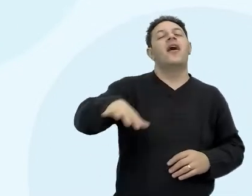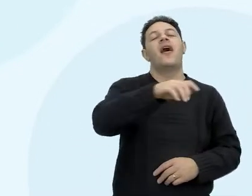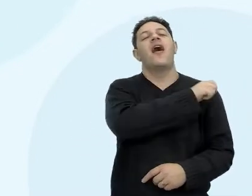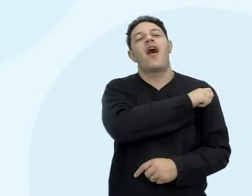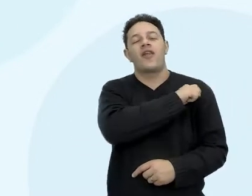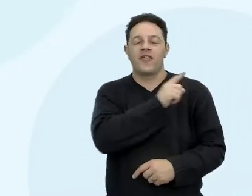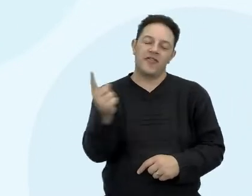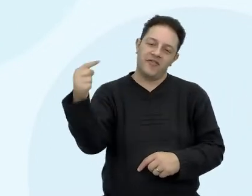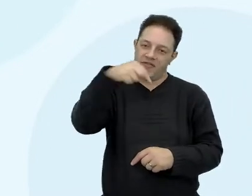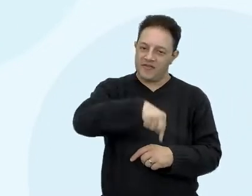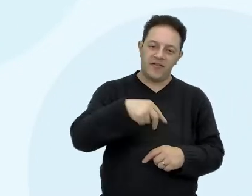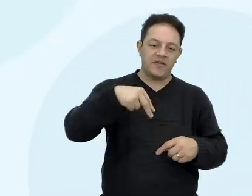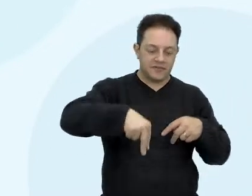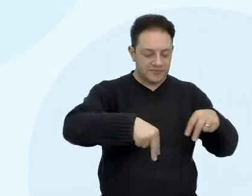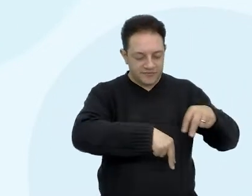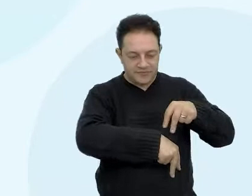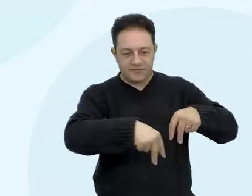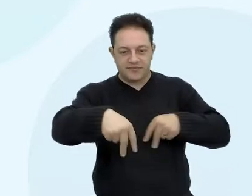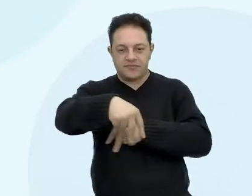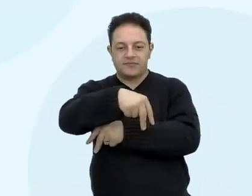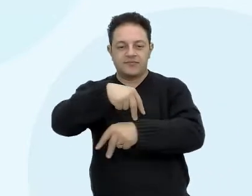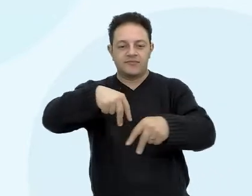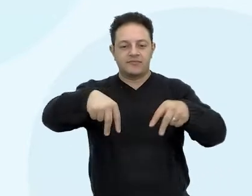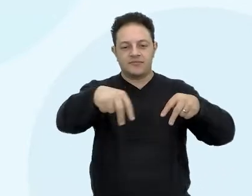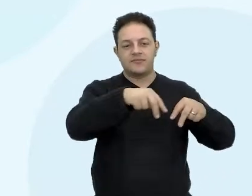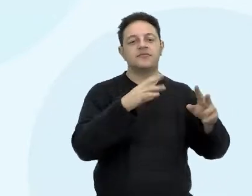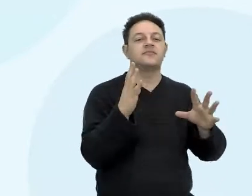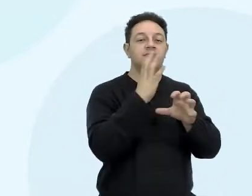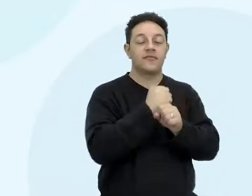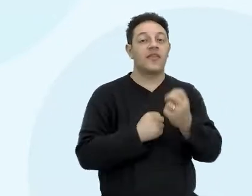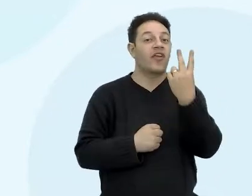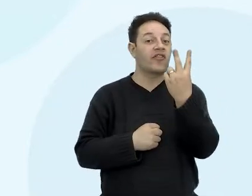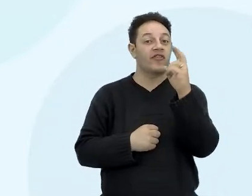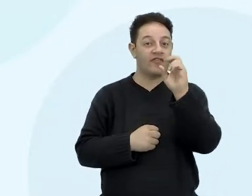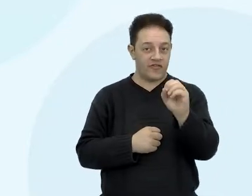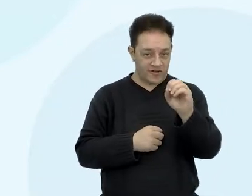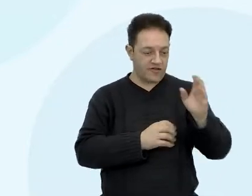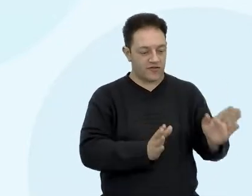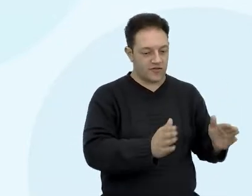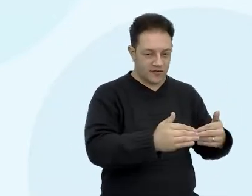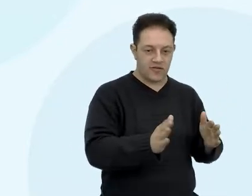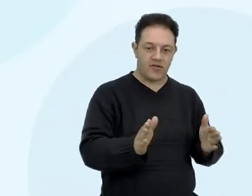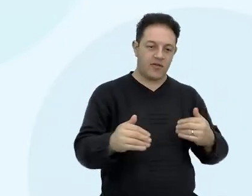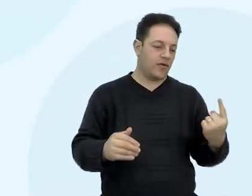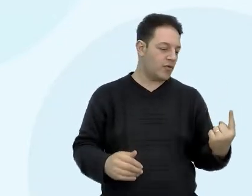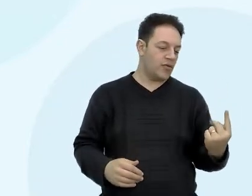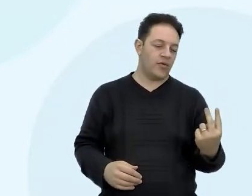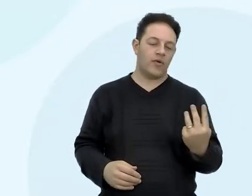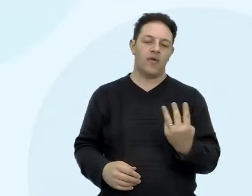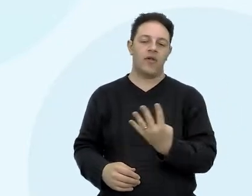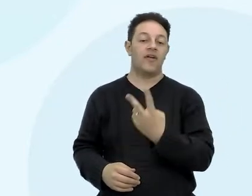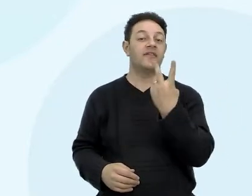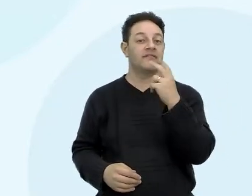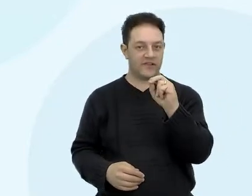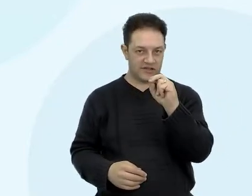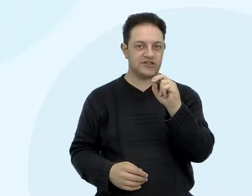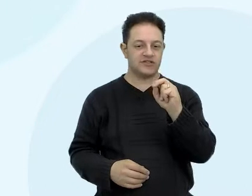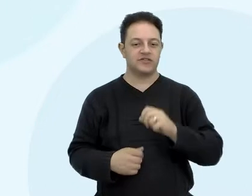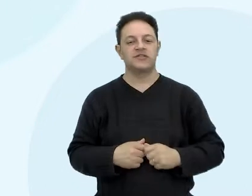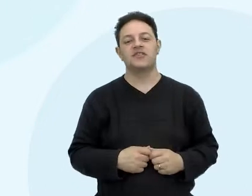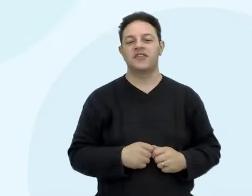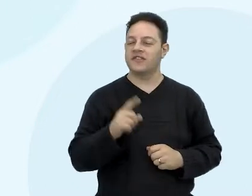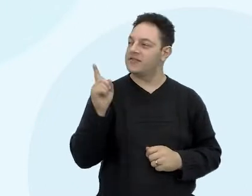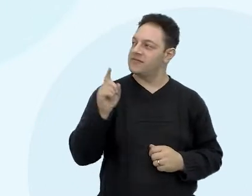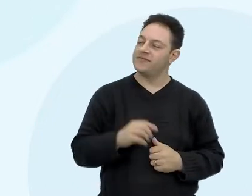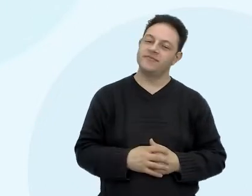vieram aqui. Então nós fizemos 20 casinhas aí, de 1 a 20, até o